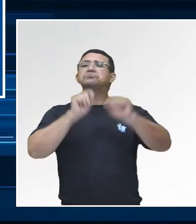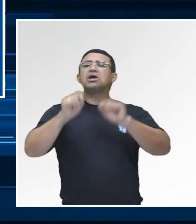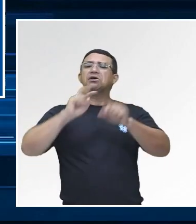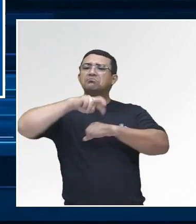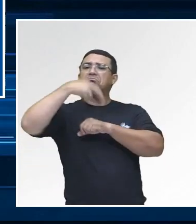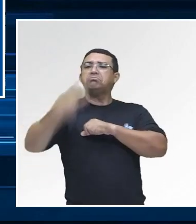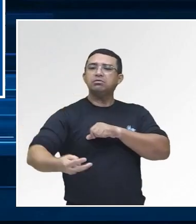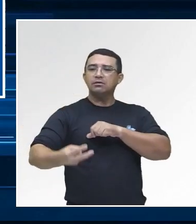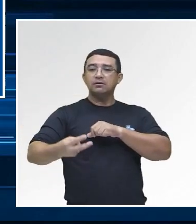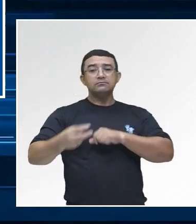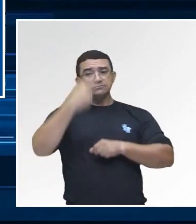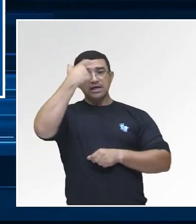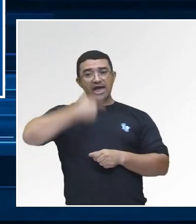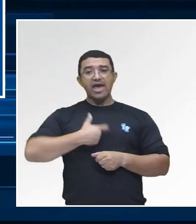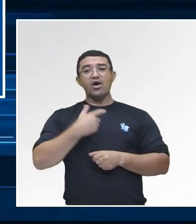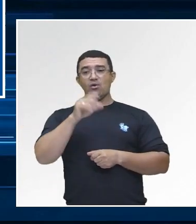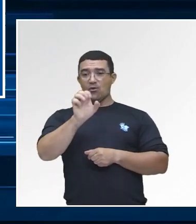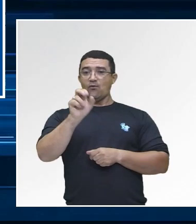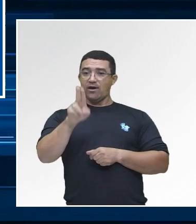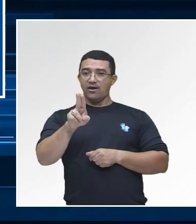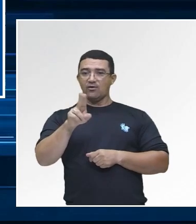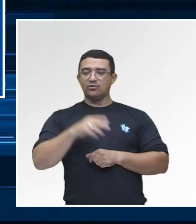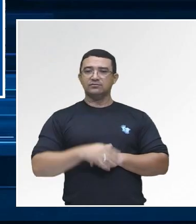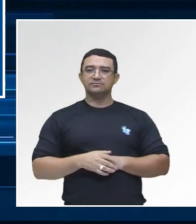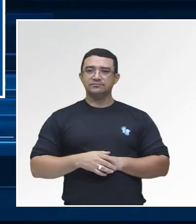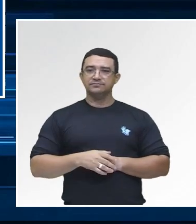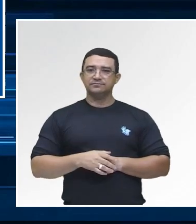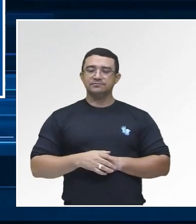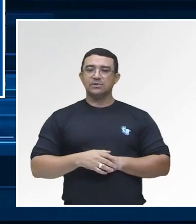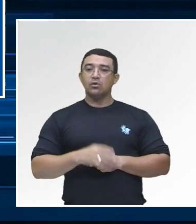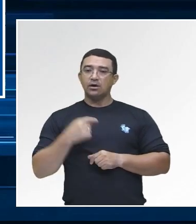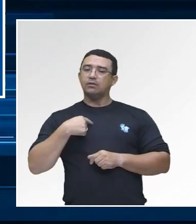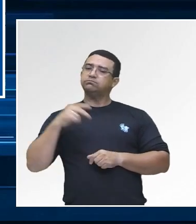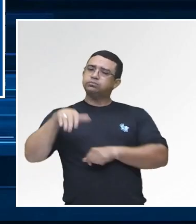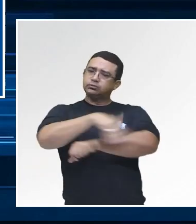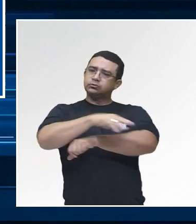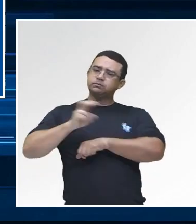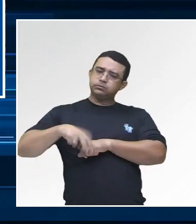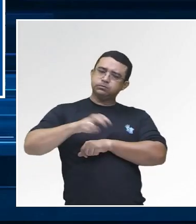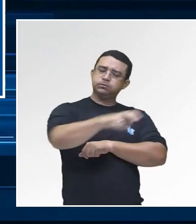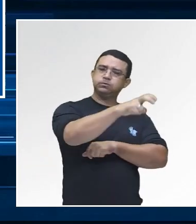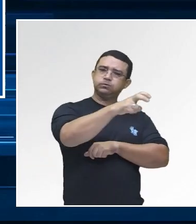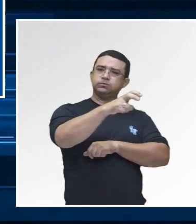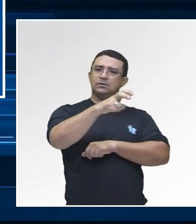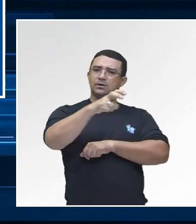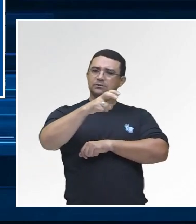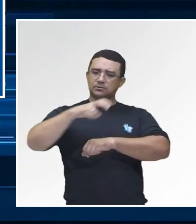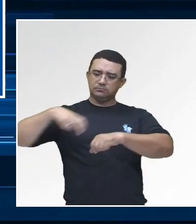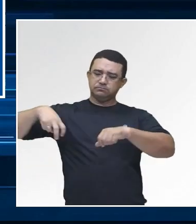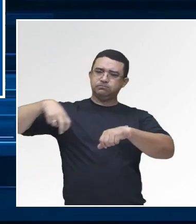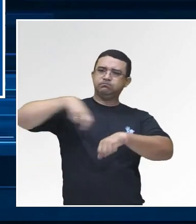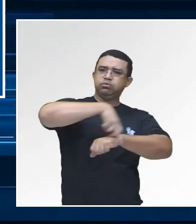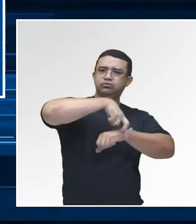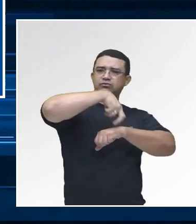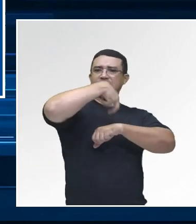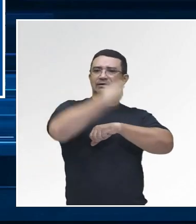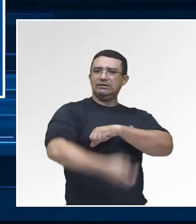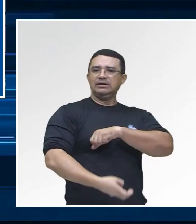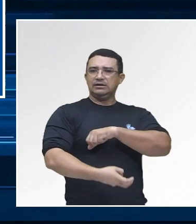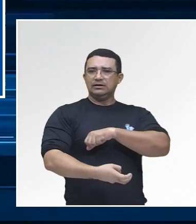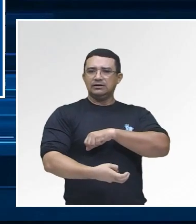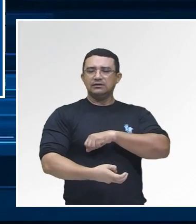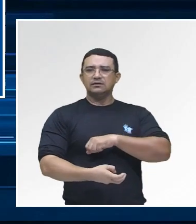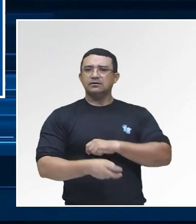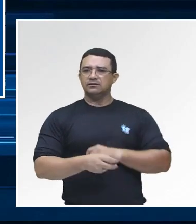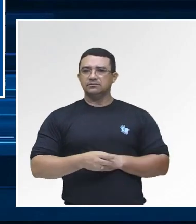né? Tropecei em um pacote embrulhado em jornais. Peguei-o, não tem